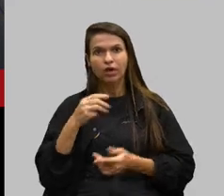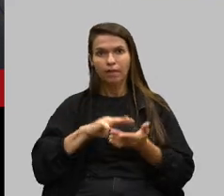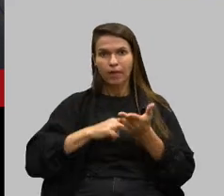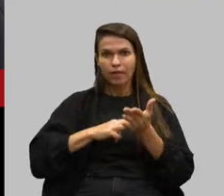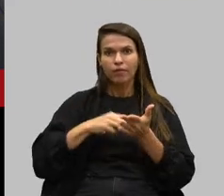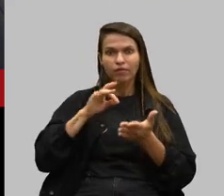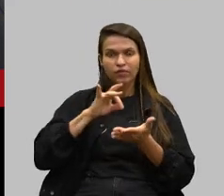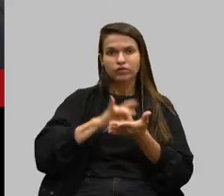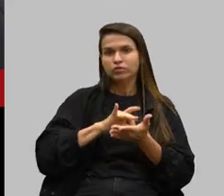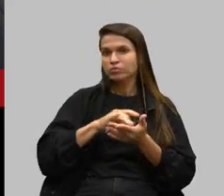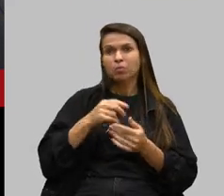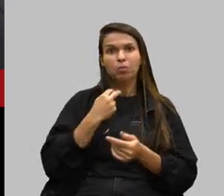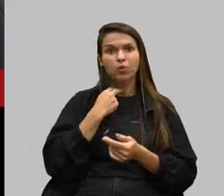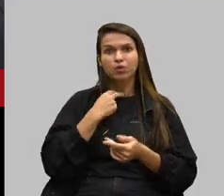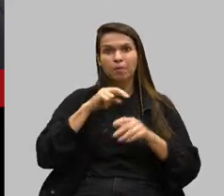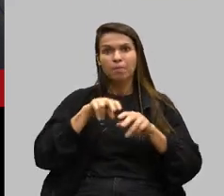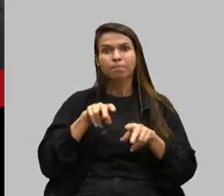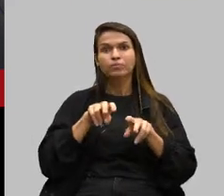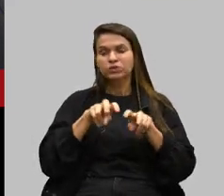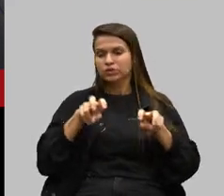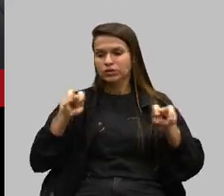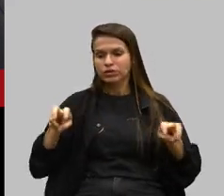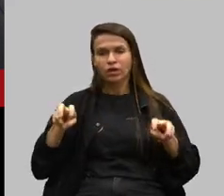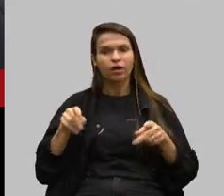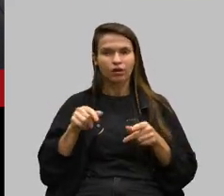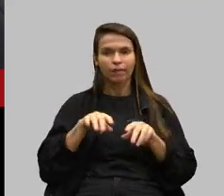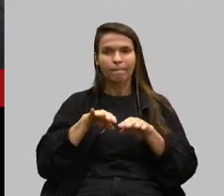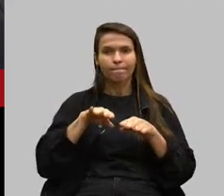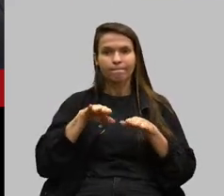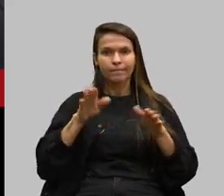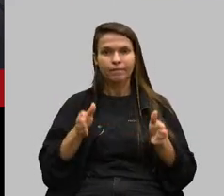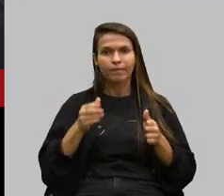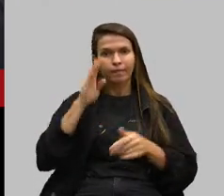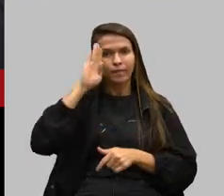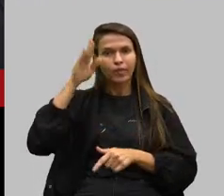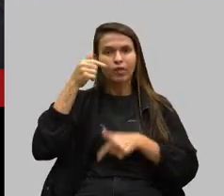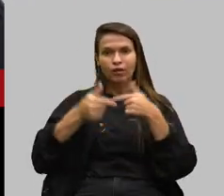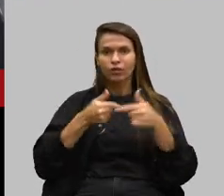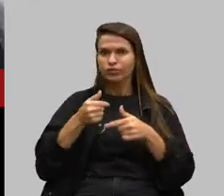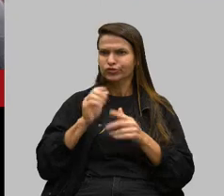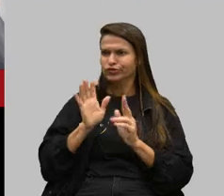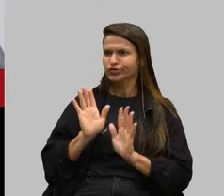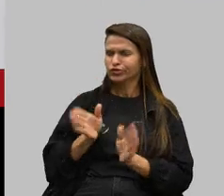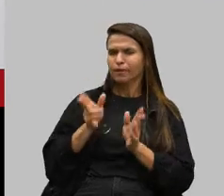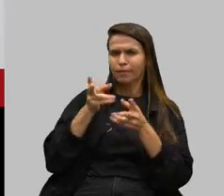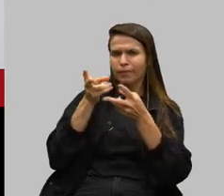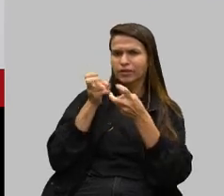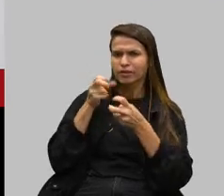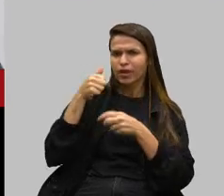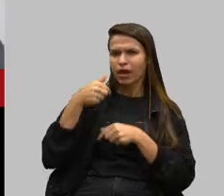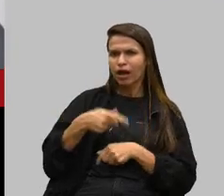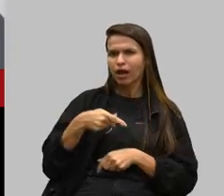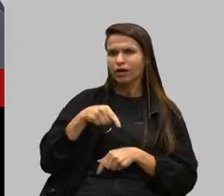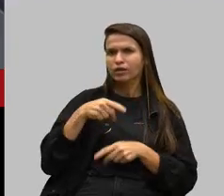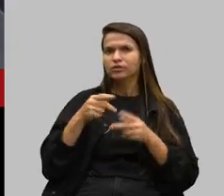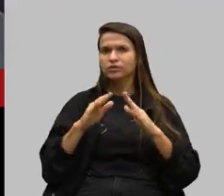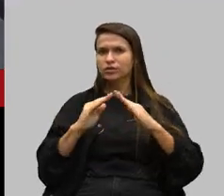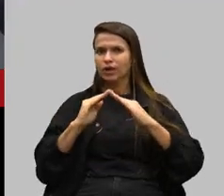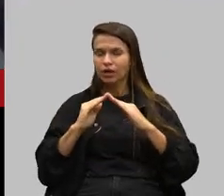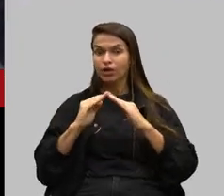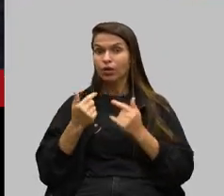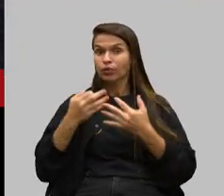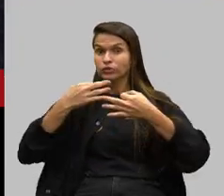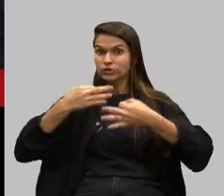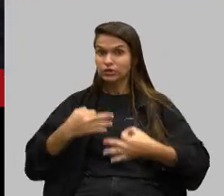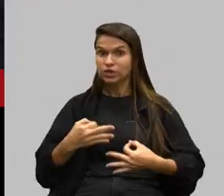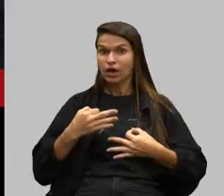compor sequer a mesa principal dos trabalhos e eu cheguei a ouvir aqui dentro desta casa que o O ideal